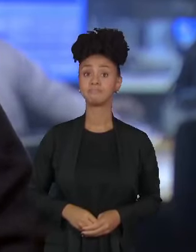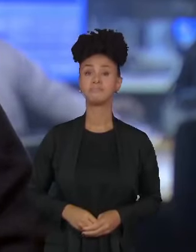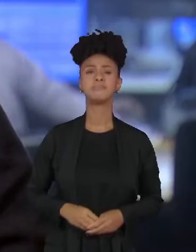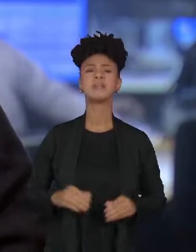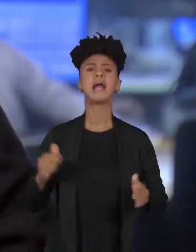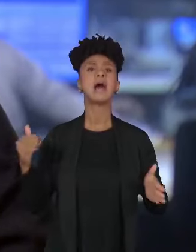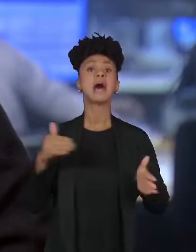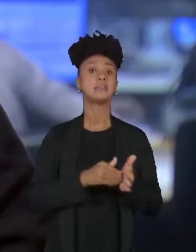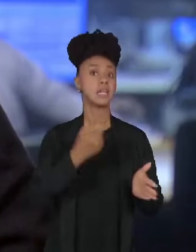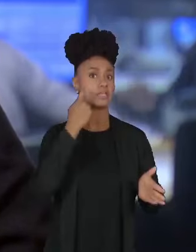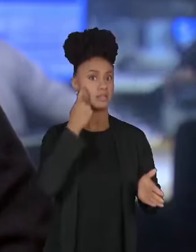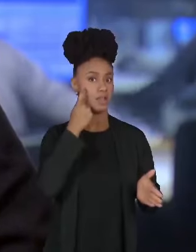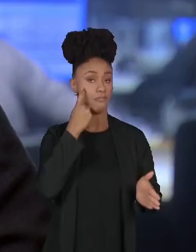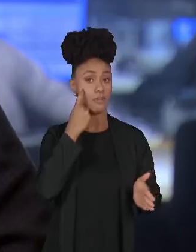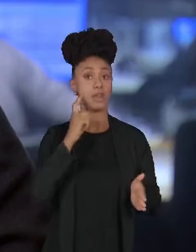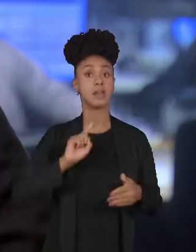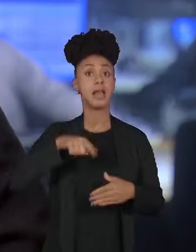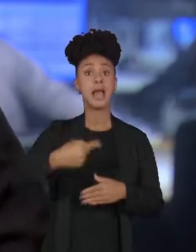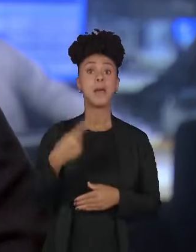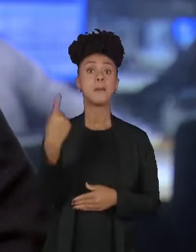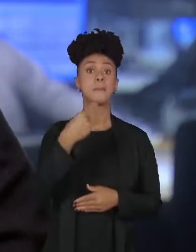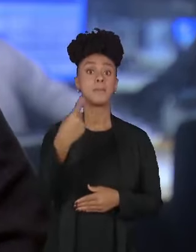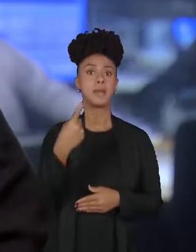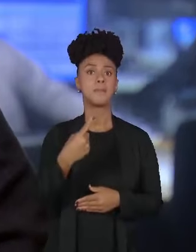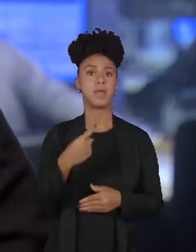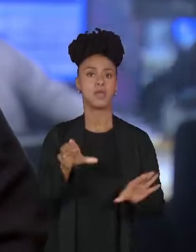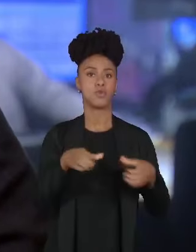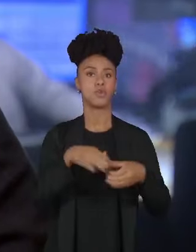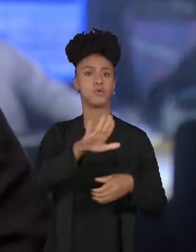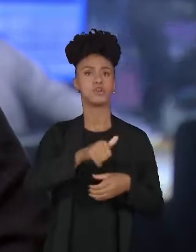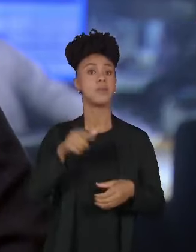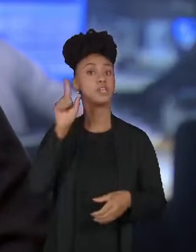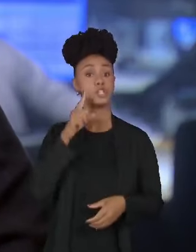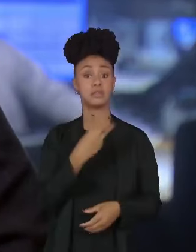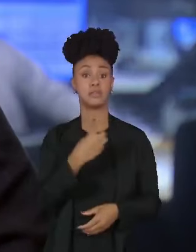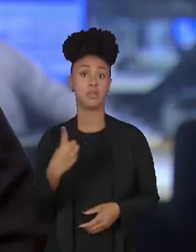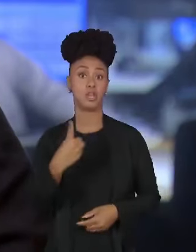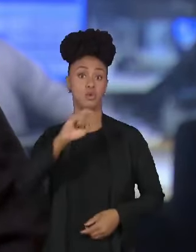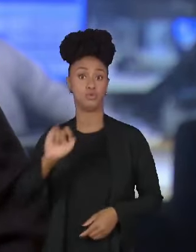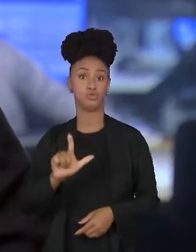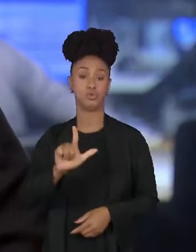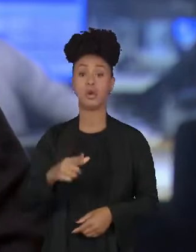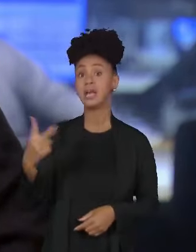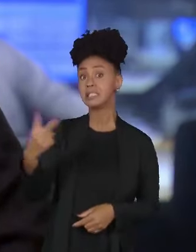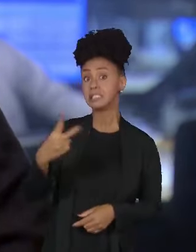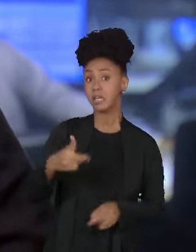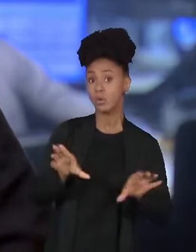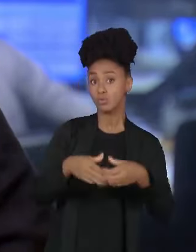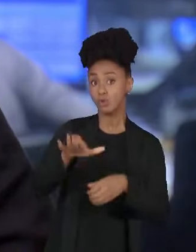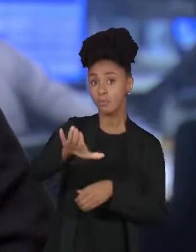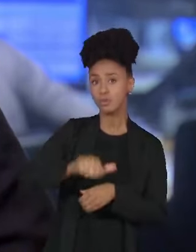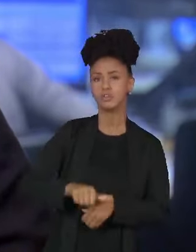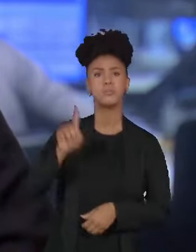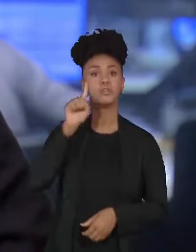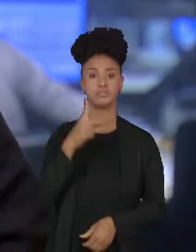até sexta-feira o resultado da primeira chamada será divulgado em 31 de Julho e o da segunda chamada em 20 de agosto